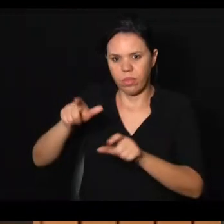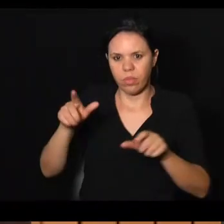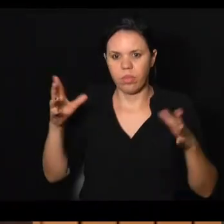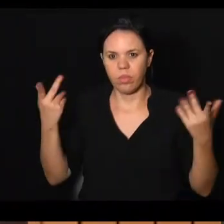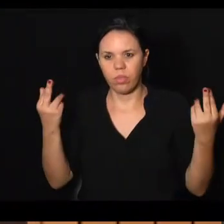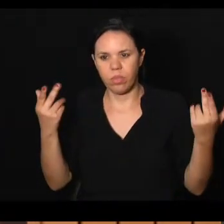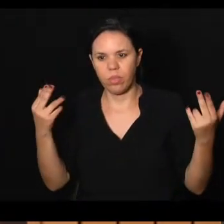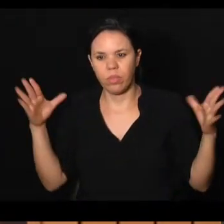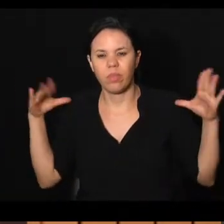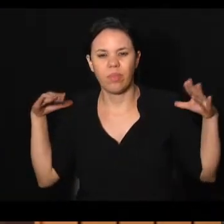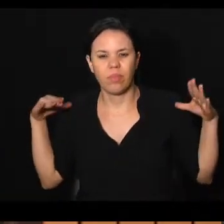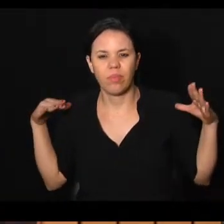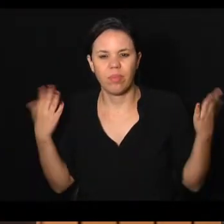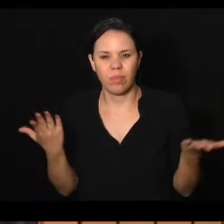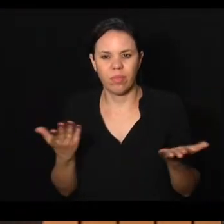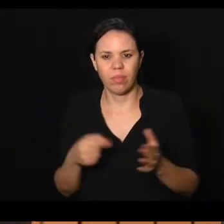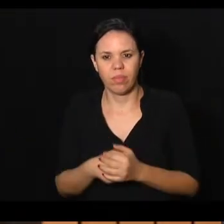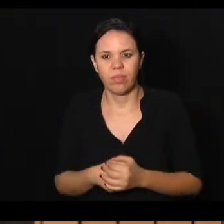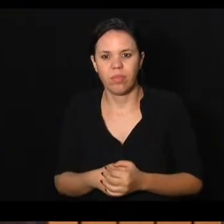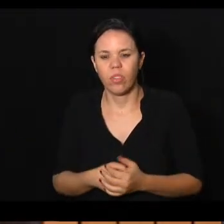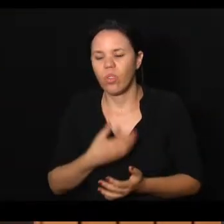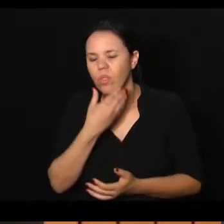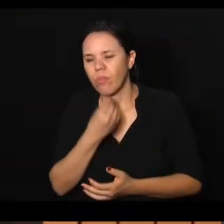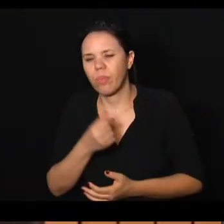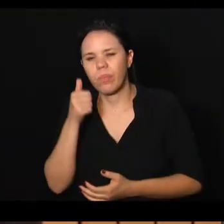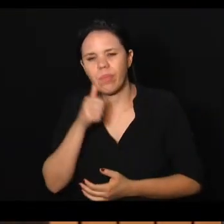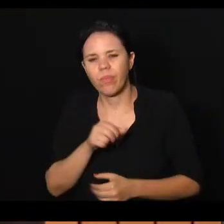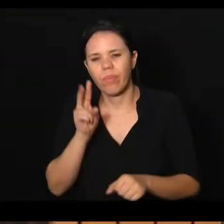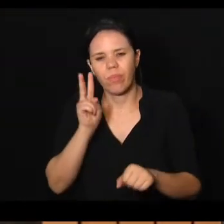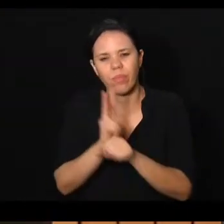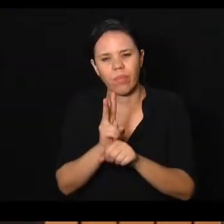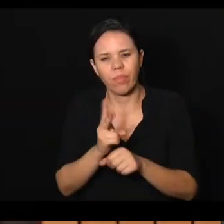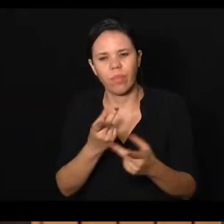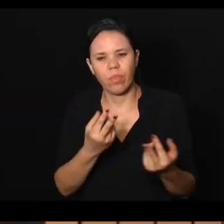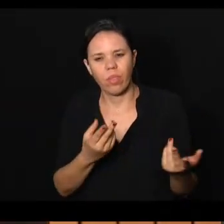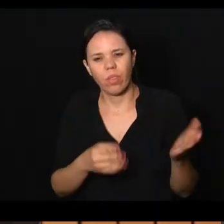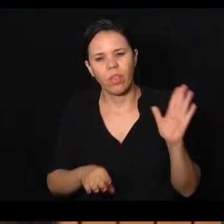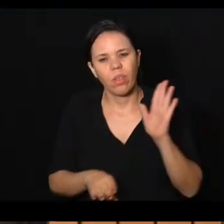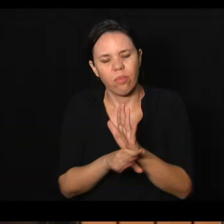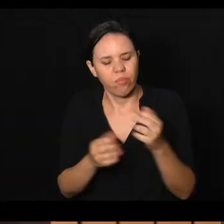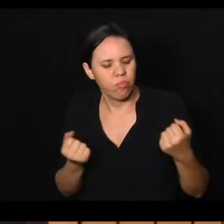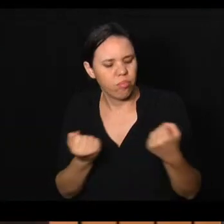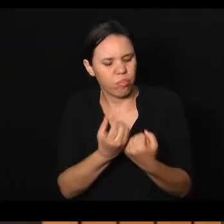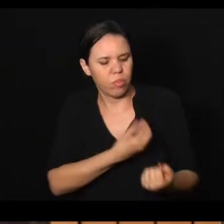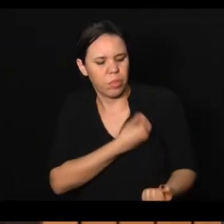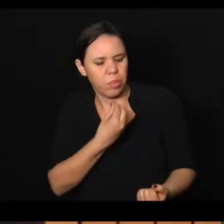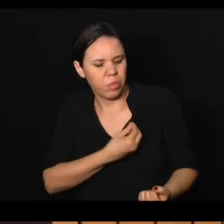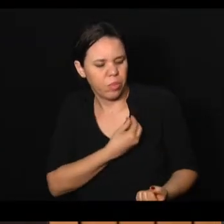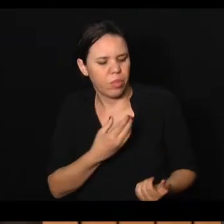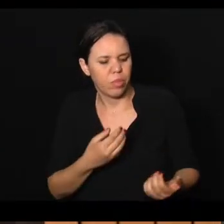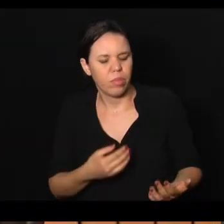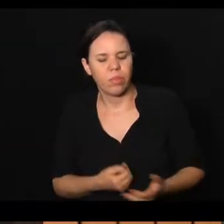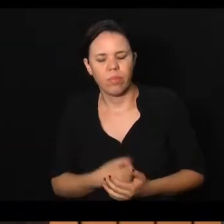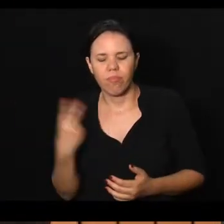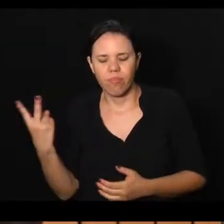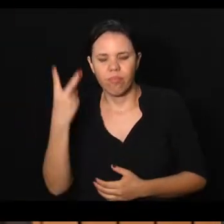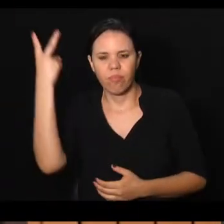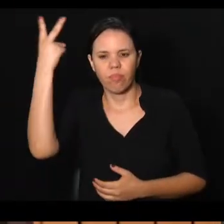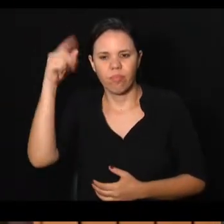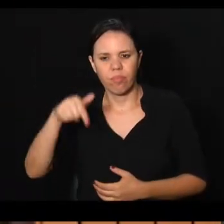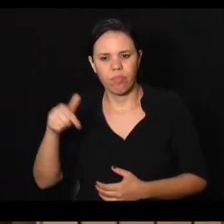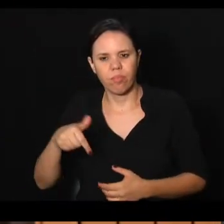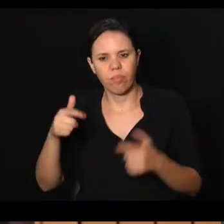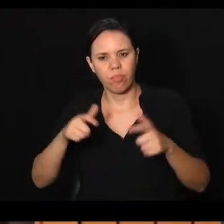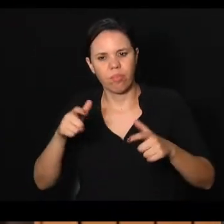anjos anônimos, esses homens e mulheres que dão suas vidas por nossas crianças e que precisam ser valorizados nessa